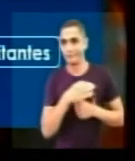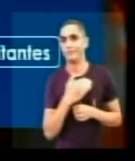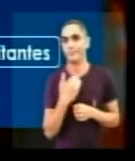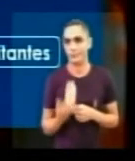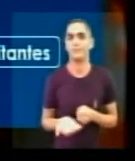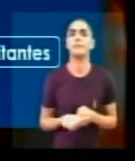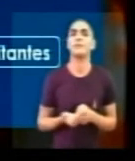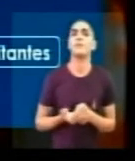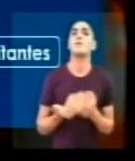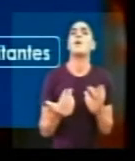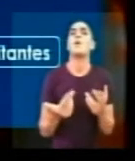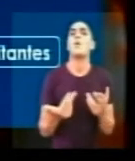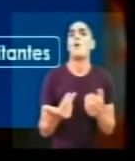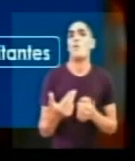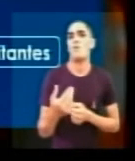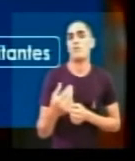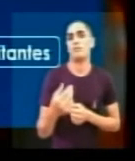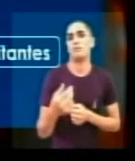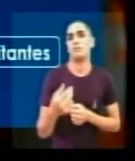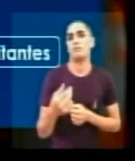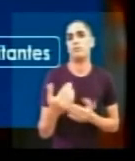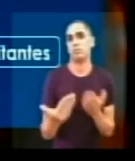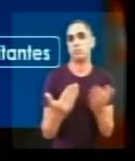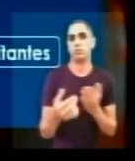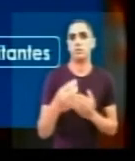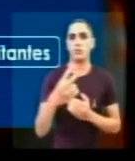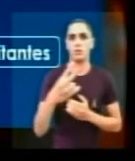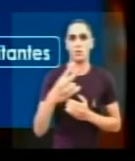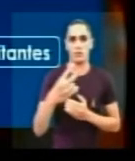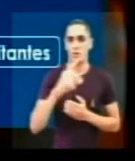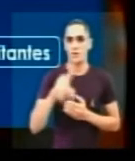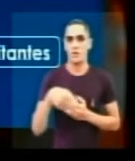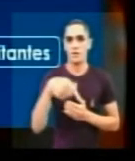tem que comparar. Por quê? Por causa do número de testado positivo.